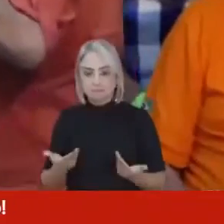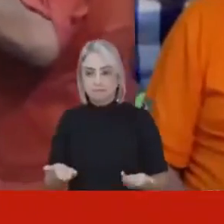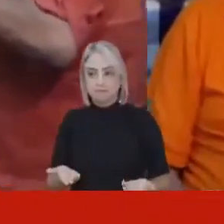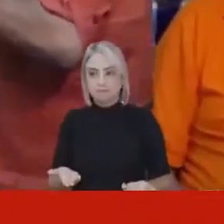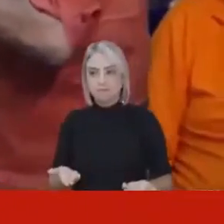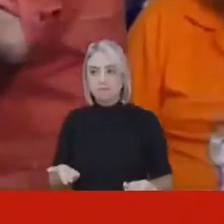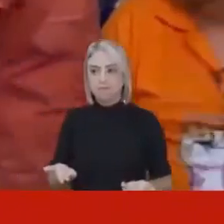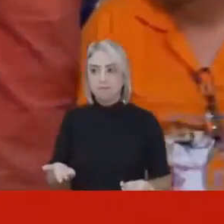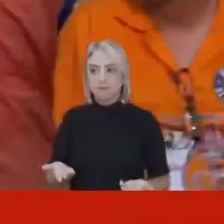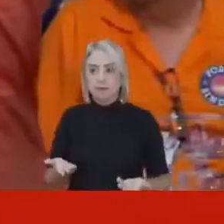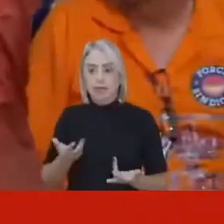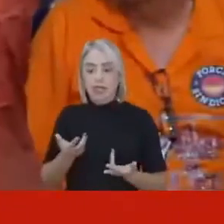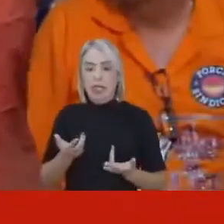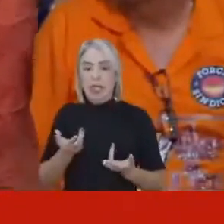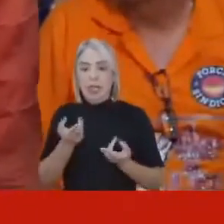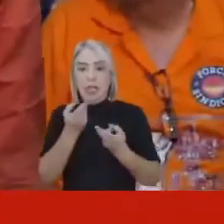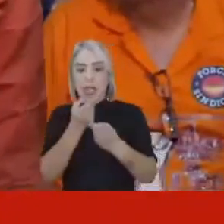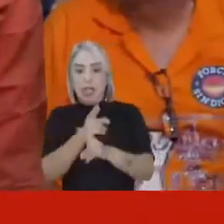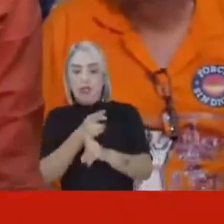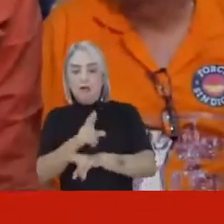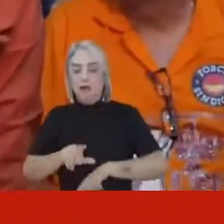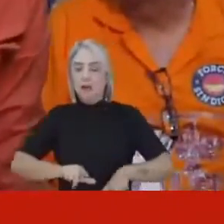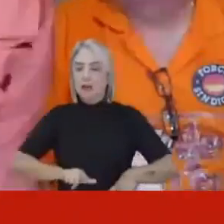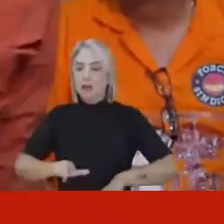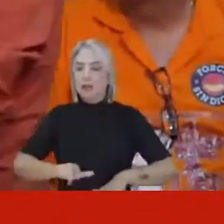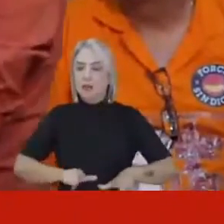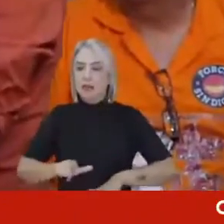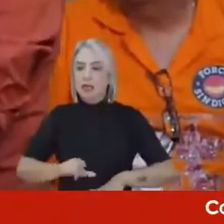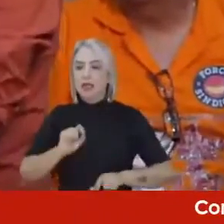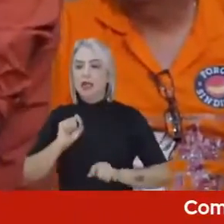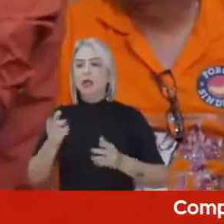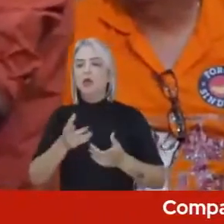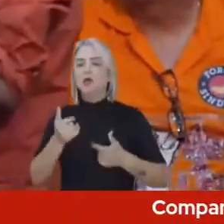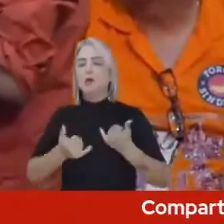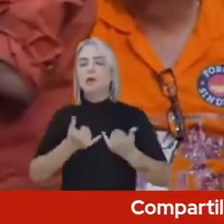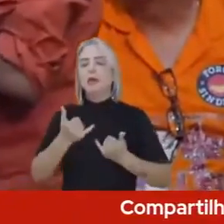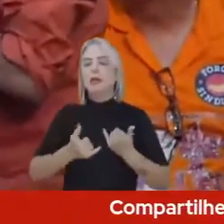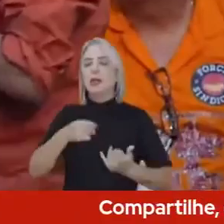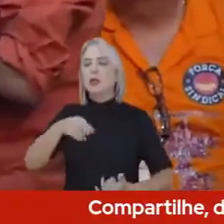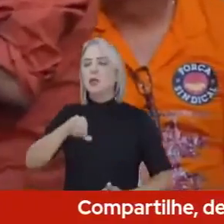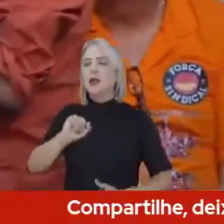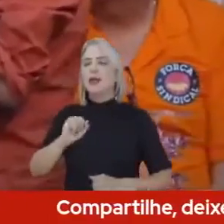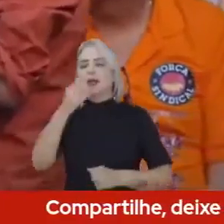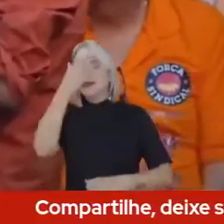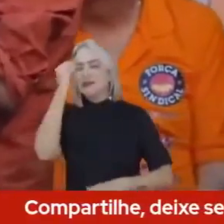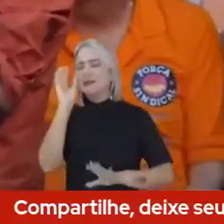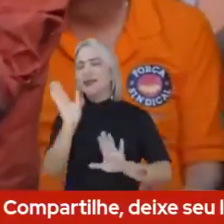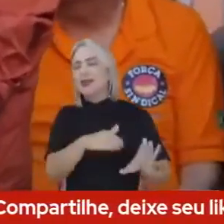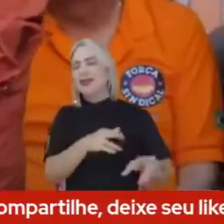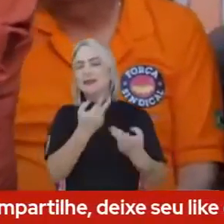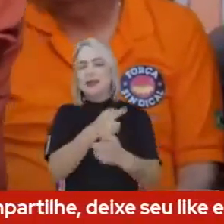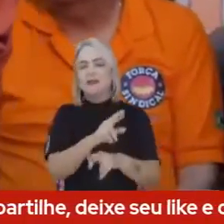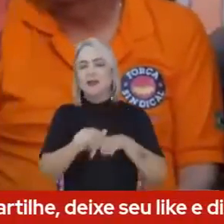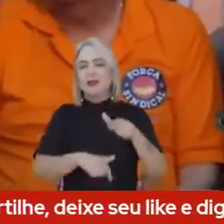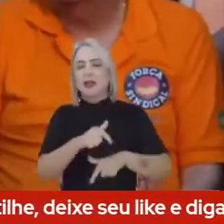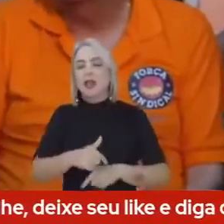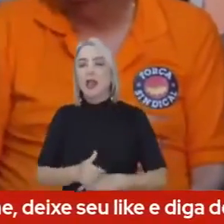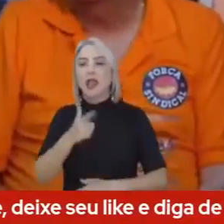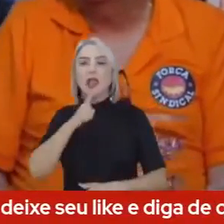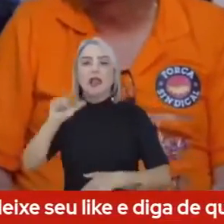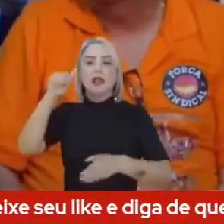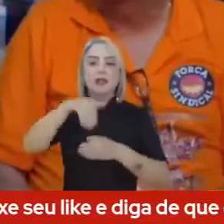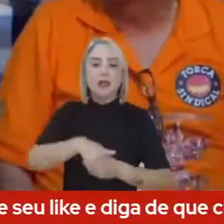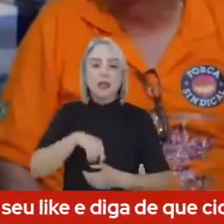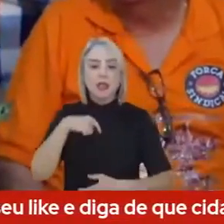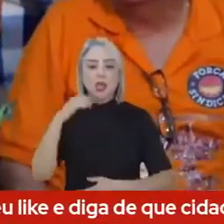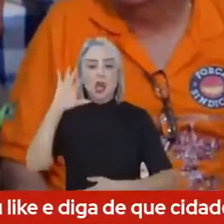Reforma trabalhista. Até brinquei com o Marcelo Ramos. Esquece esse negócio de reforma trabalhista. Ganha a eleição e eu e o Marcelo resolvemos dentro